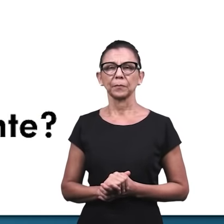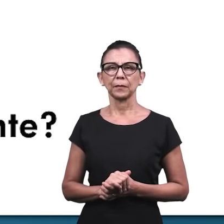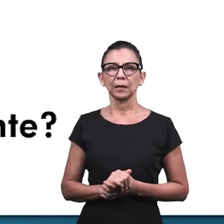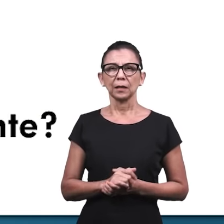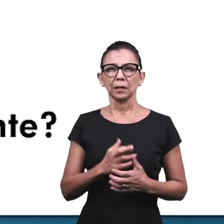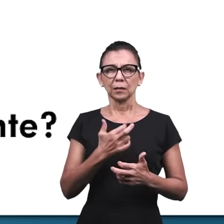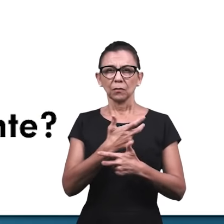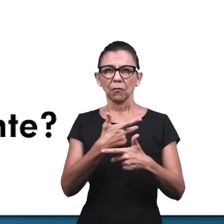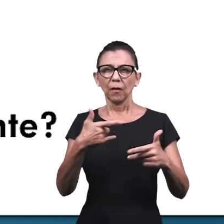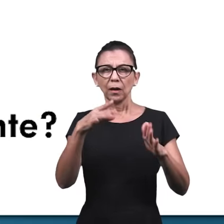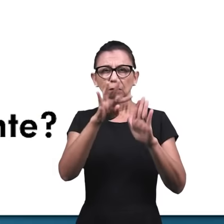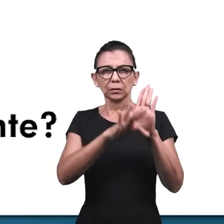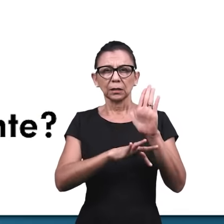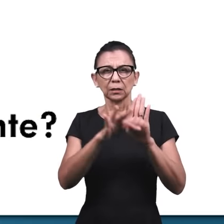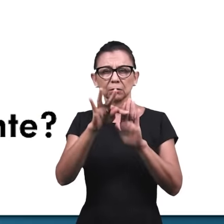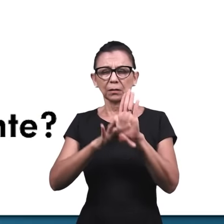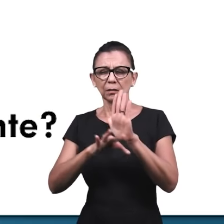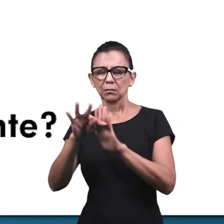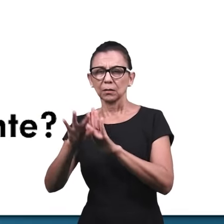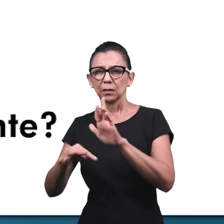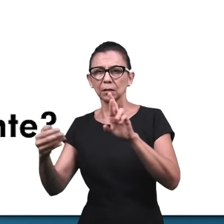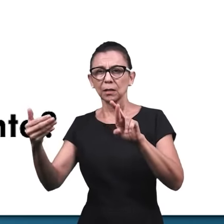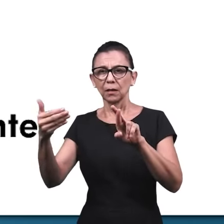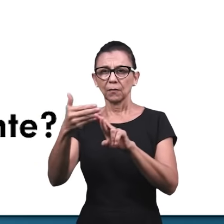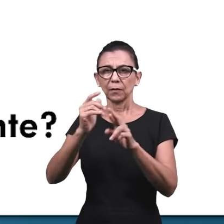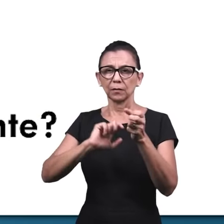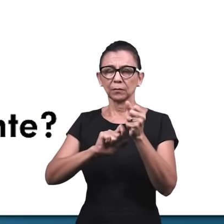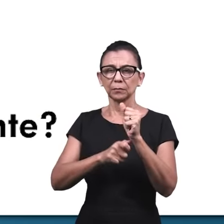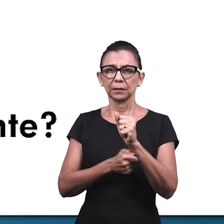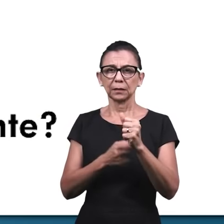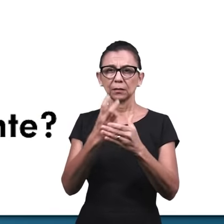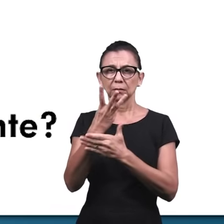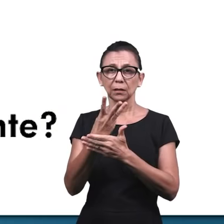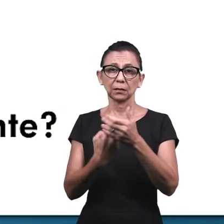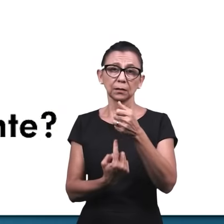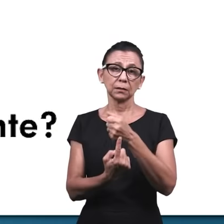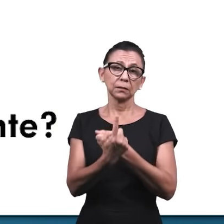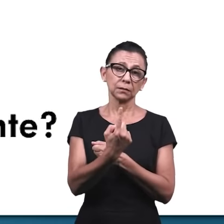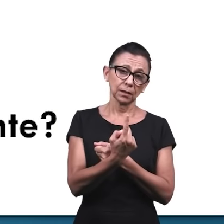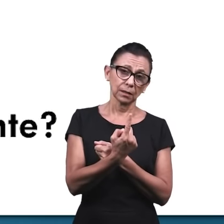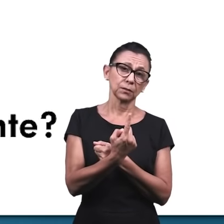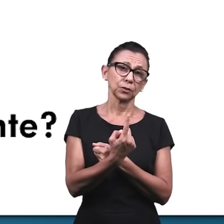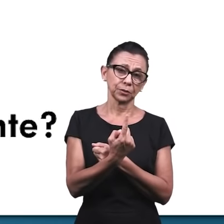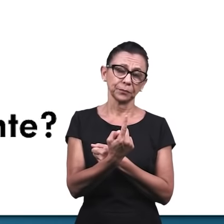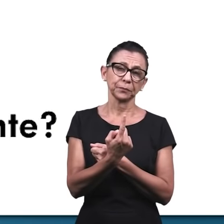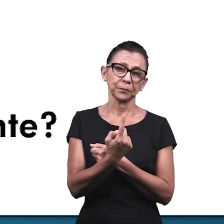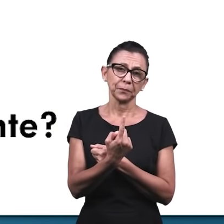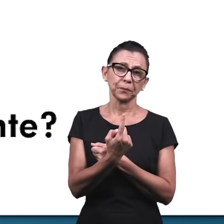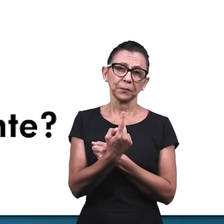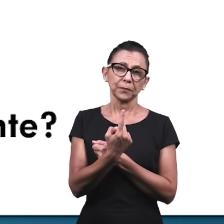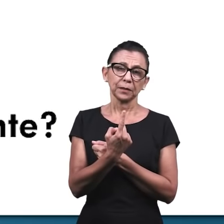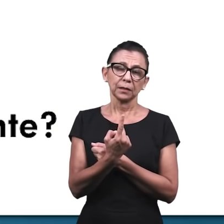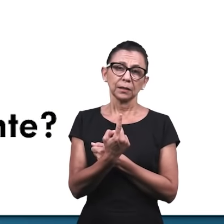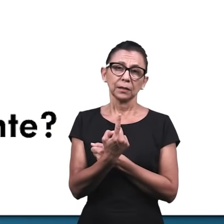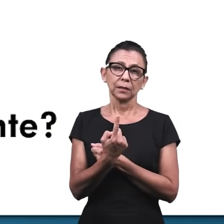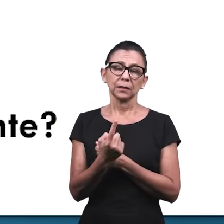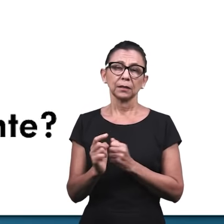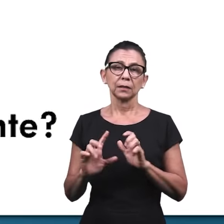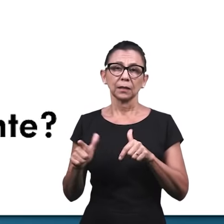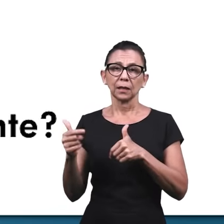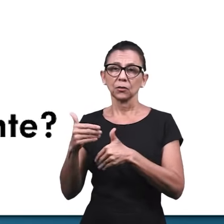muitos textos que se referem ao mistério do Pai, do Filho e do Espírito Santo e aos que agem na